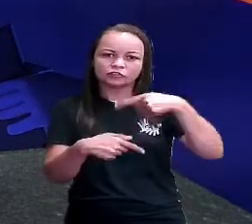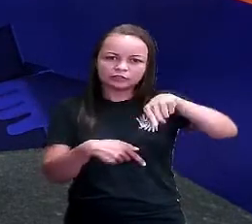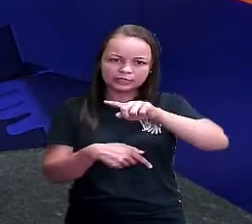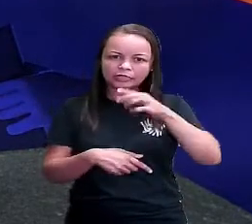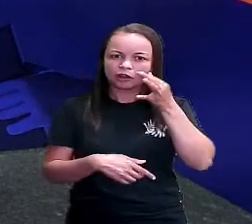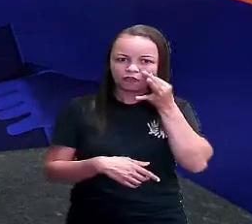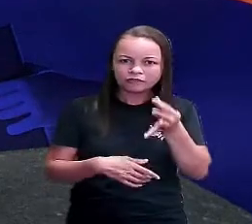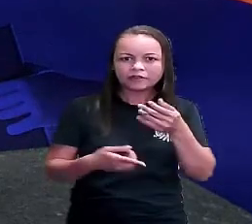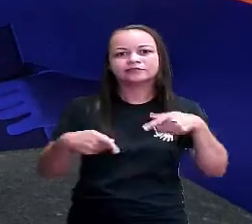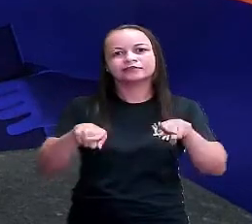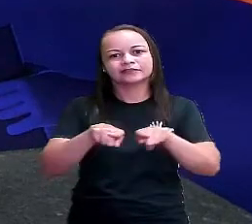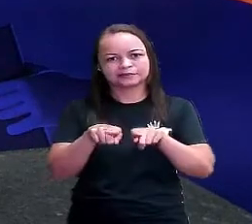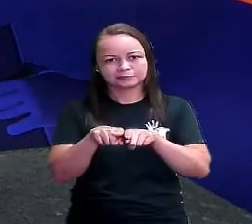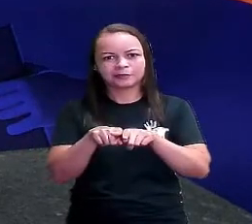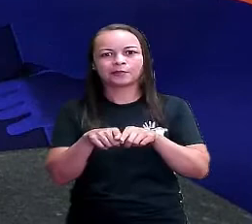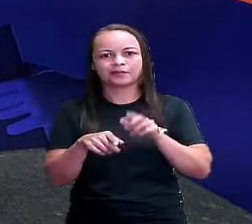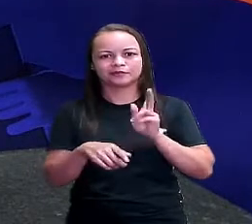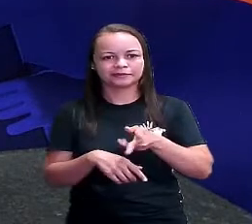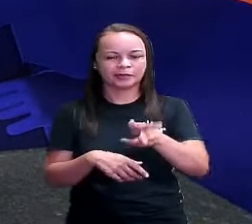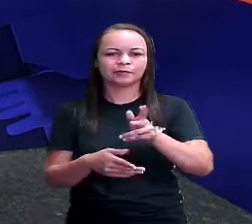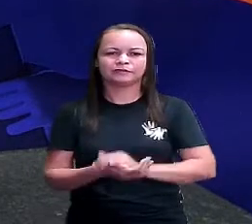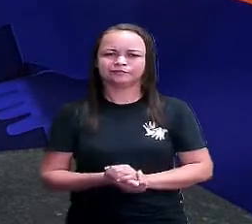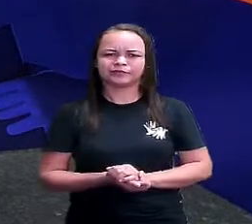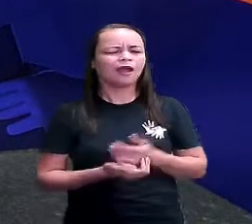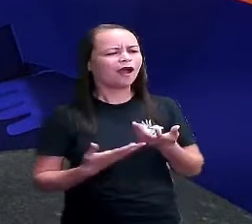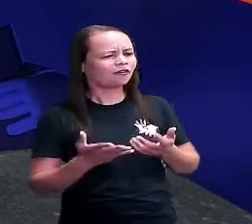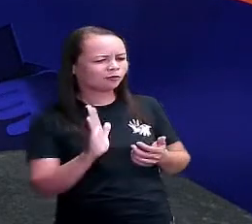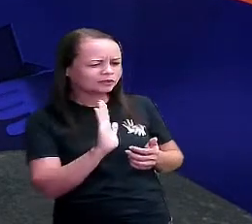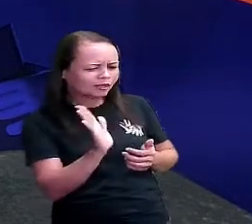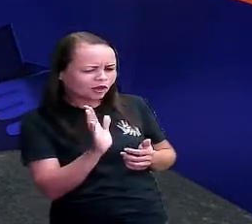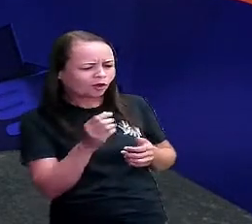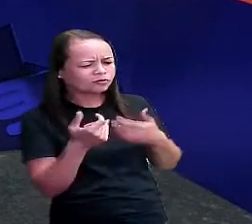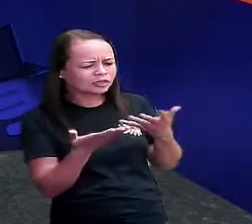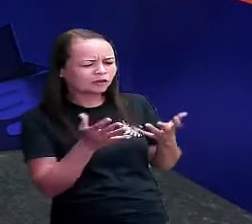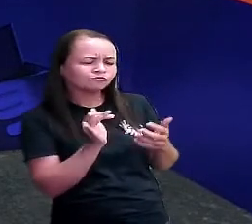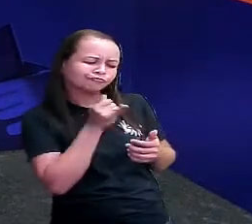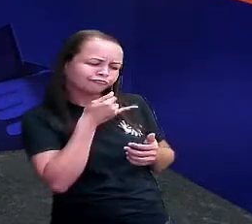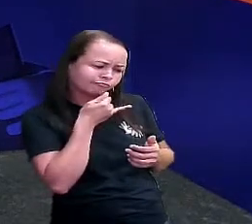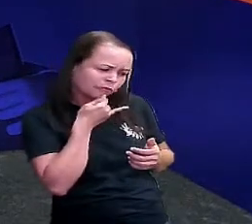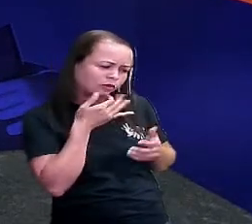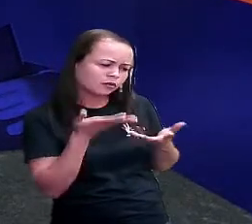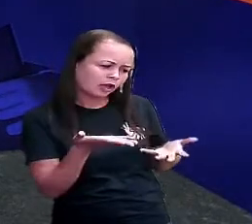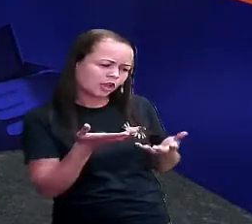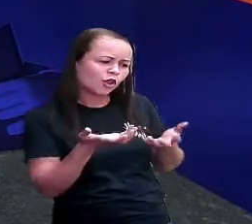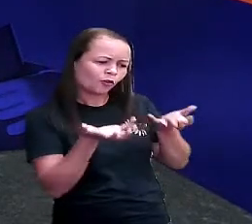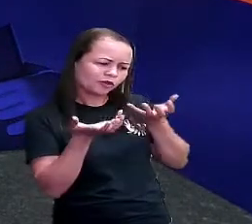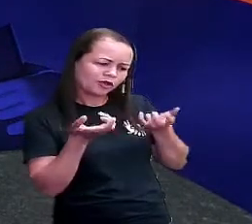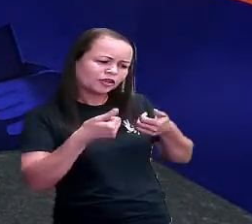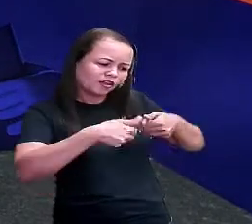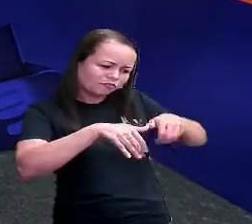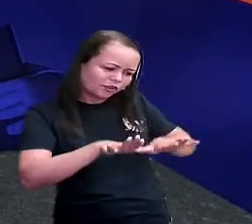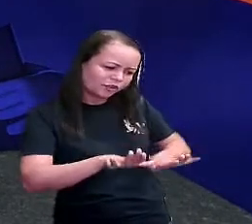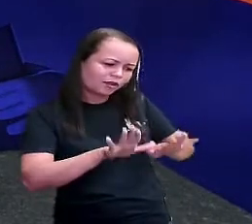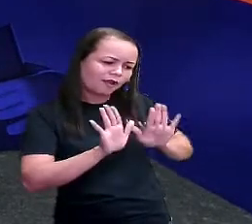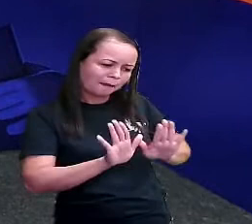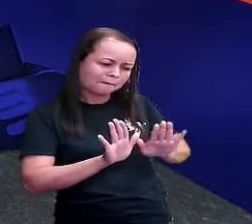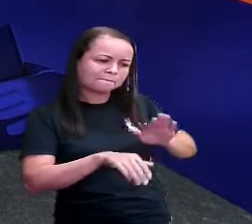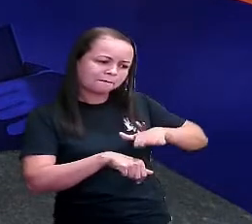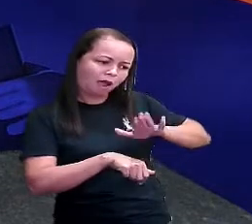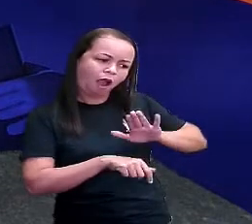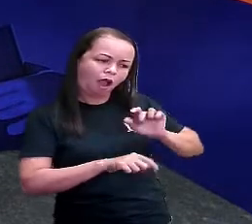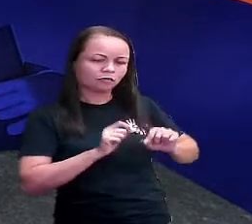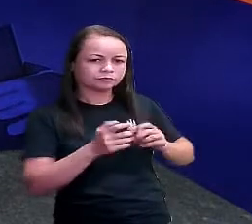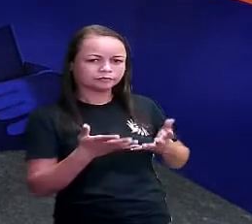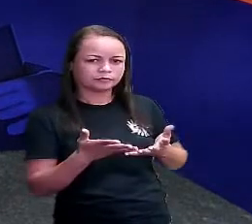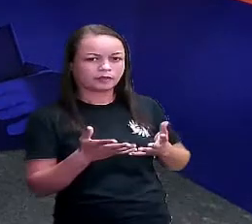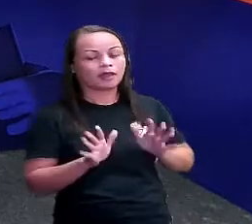bom? Vamos lá, Lilinha, dar tchau? Ah, claro que sim. Infelizmente, né? Eu queria ficar um pouquinho mais. É, Lilinha, mas a